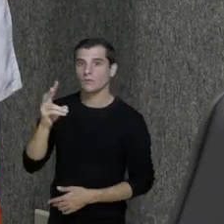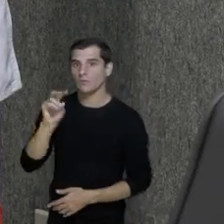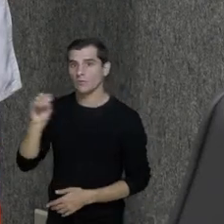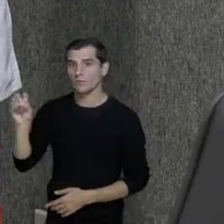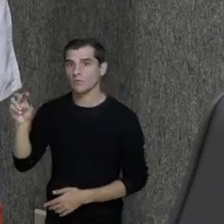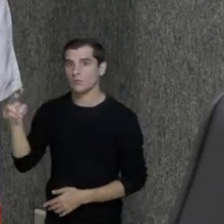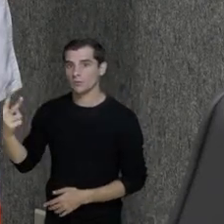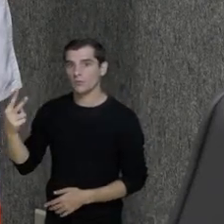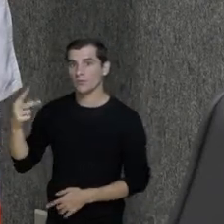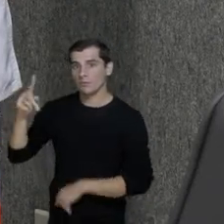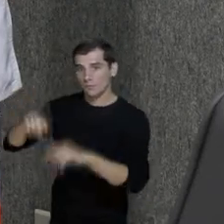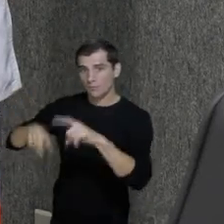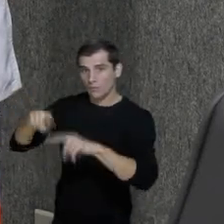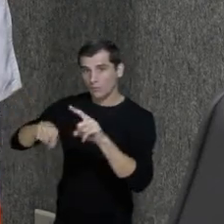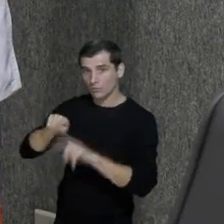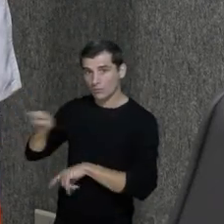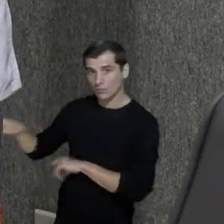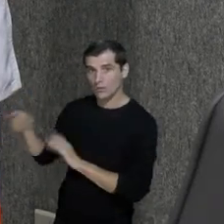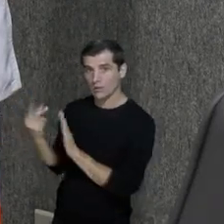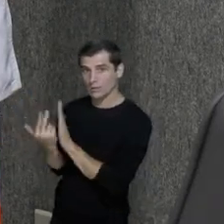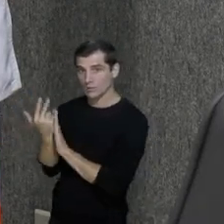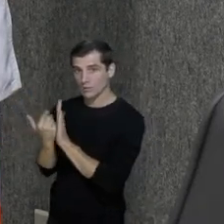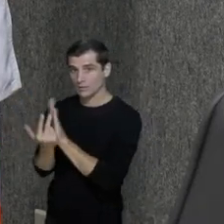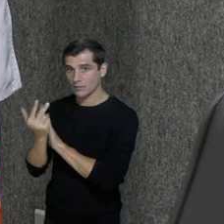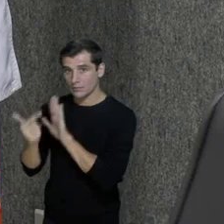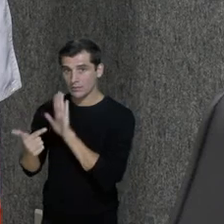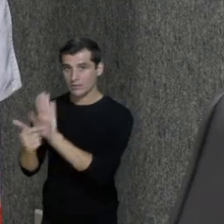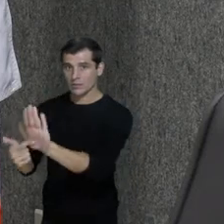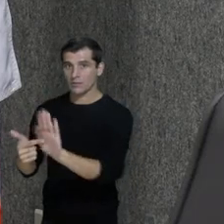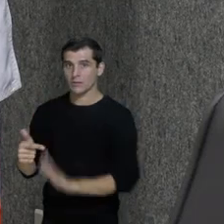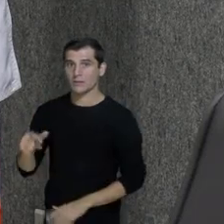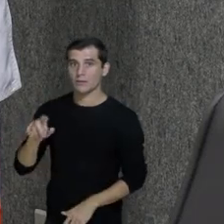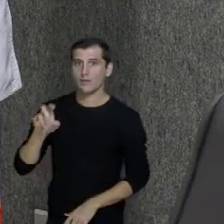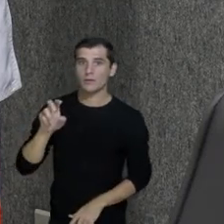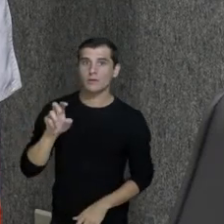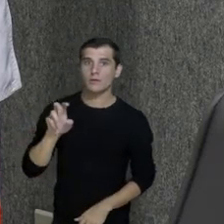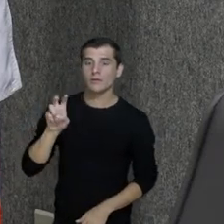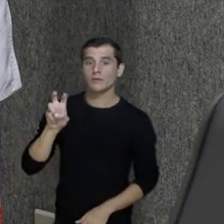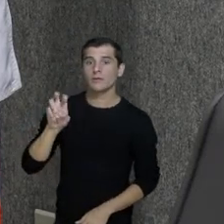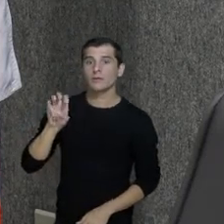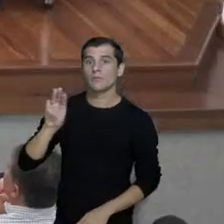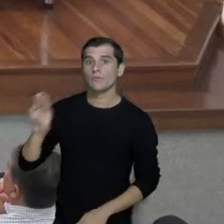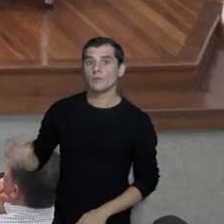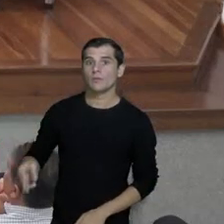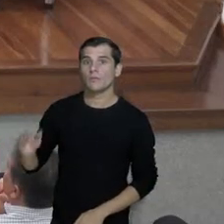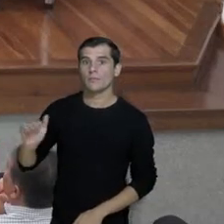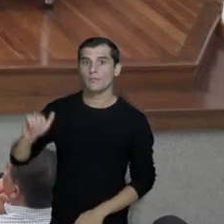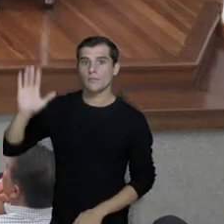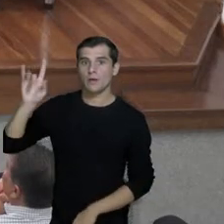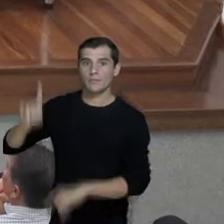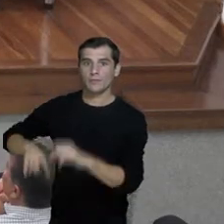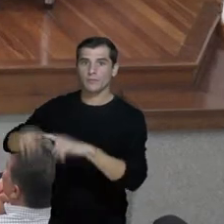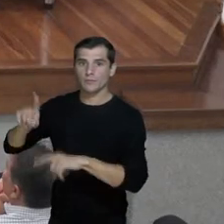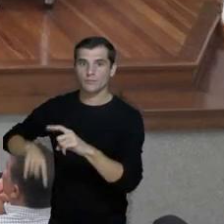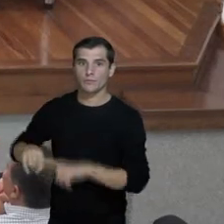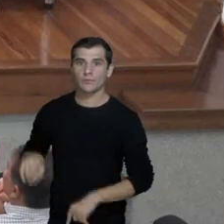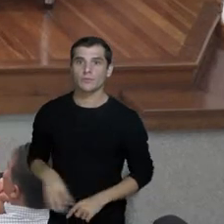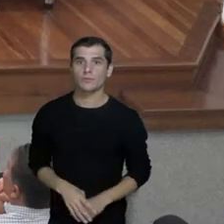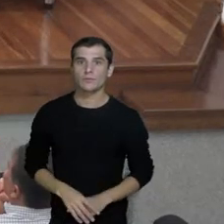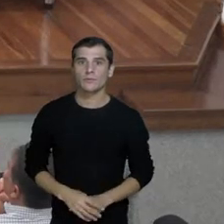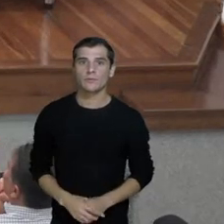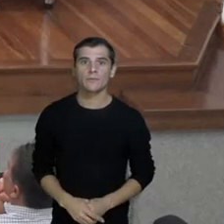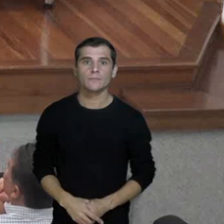estampas que eu desenhei circularam no no mercado nacional e internacional eu vou só fingir que aperta aqui daí você